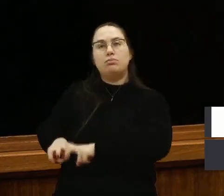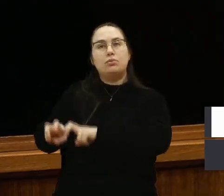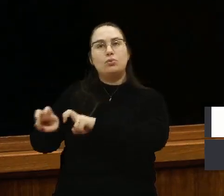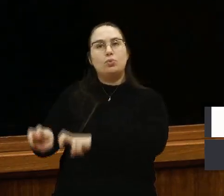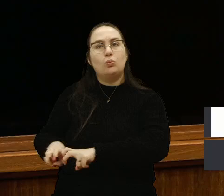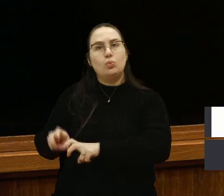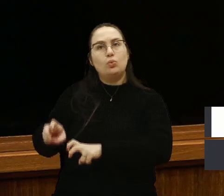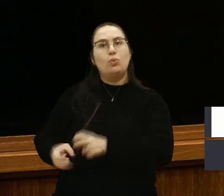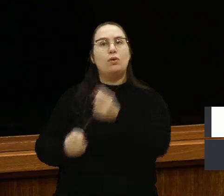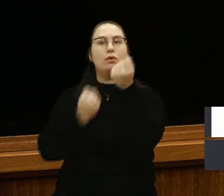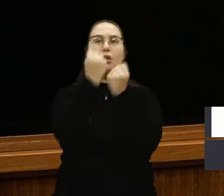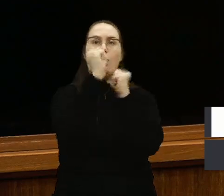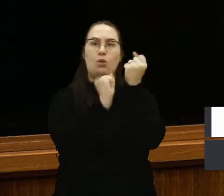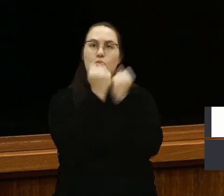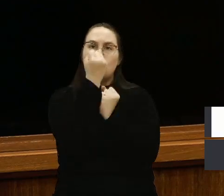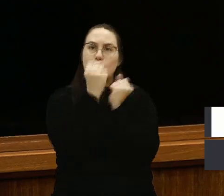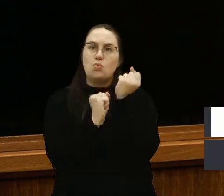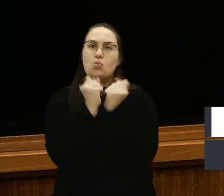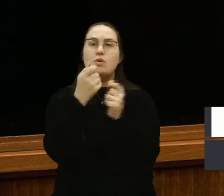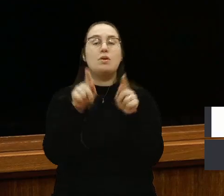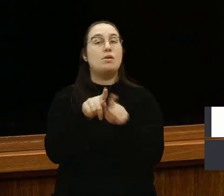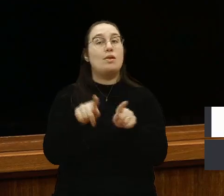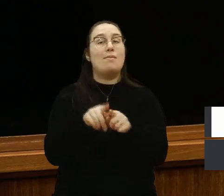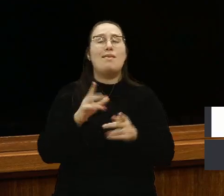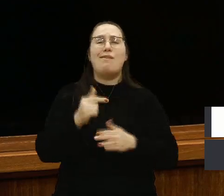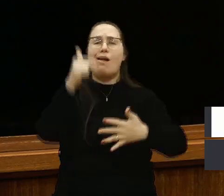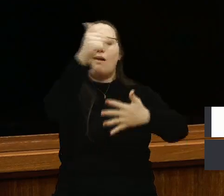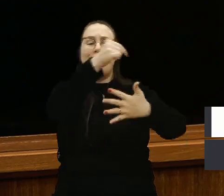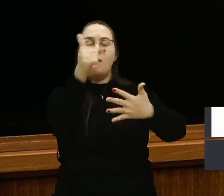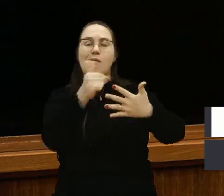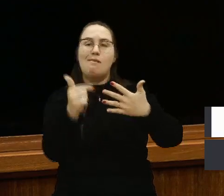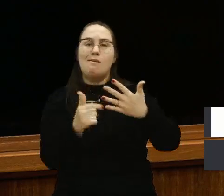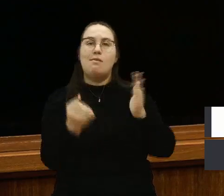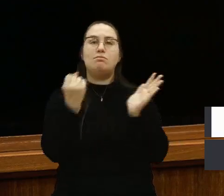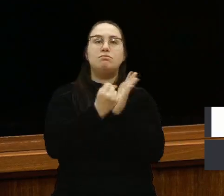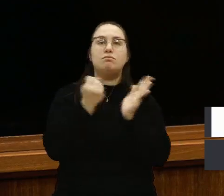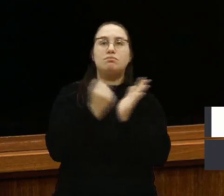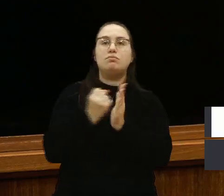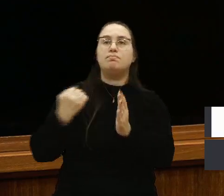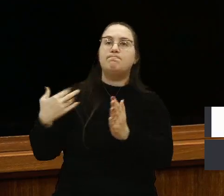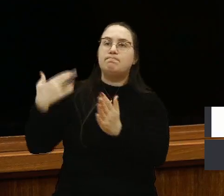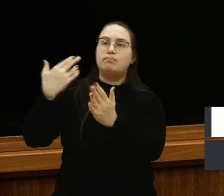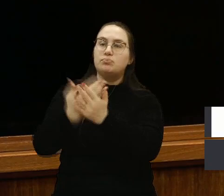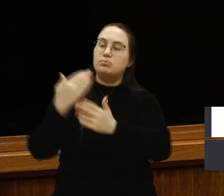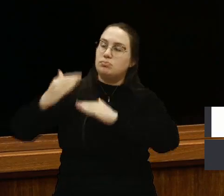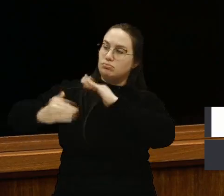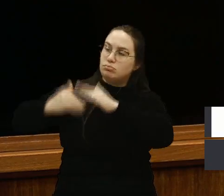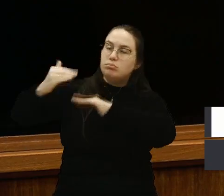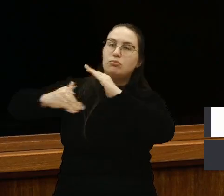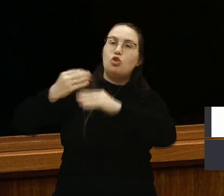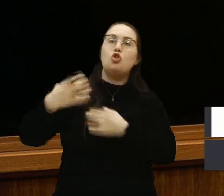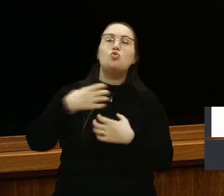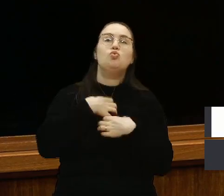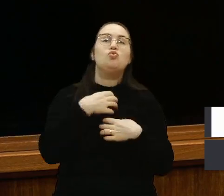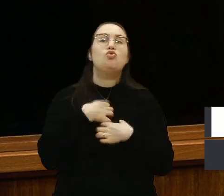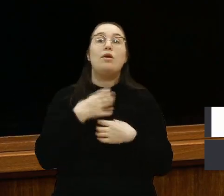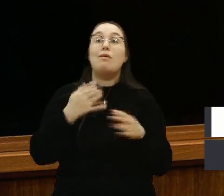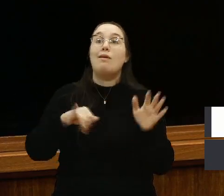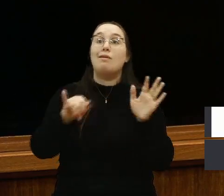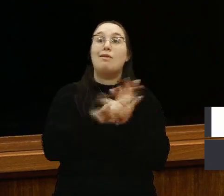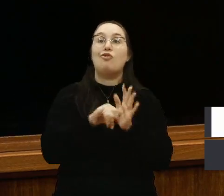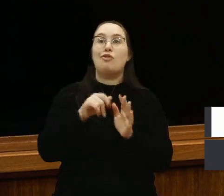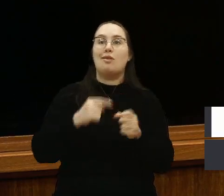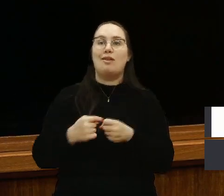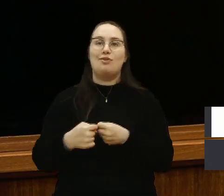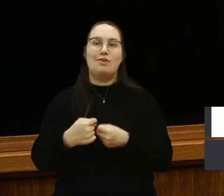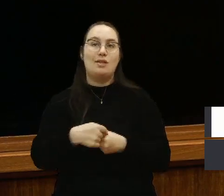na indústria, como eu já falei antes, enfim, então tem vários aspectos que marcam o desenvolvimento, né, e a identidade da nossa